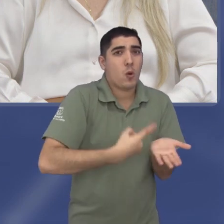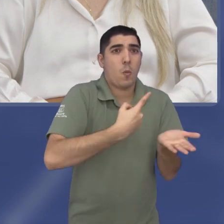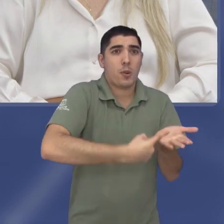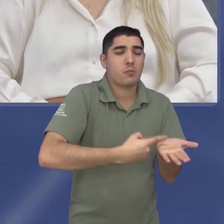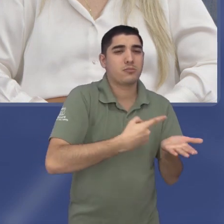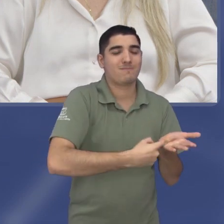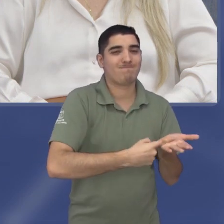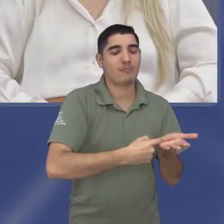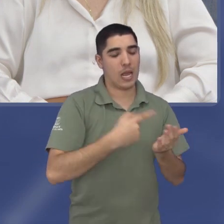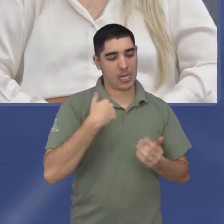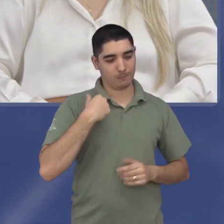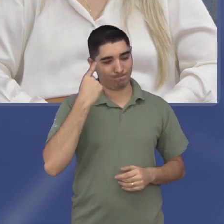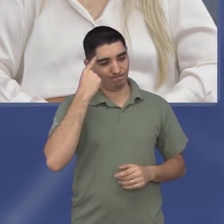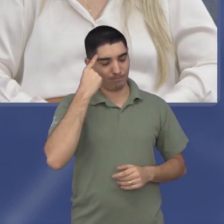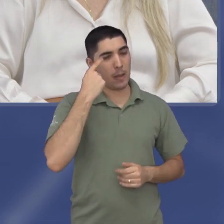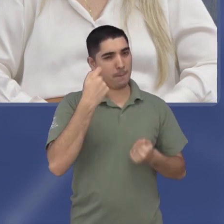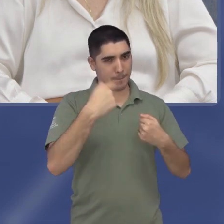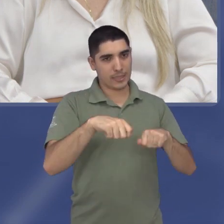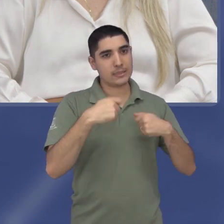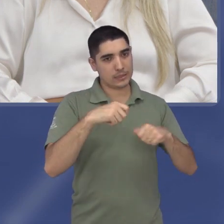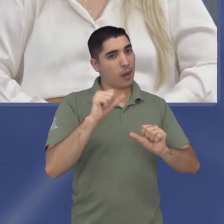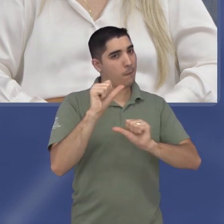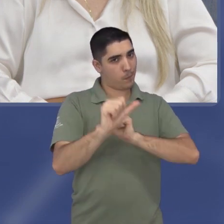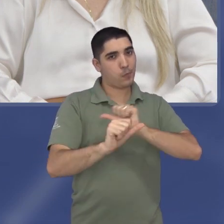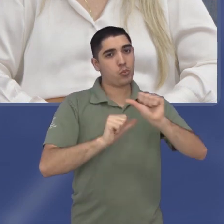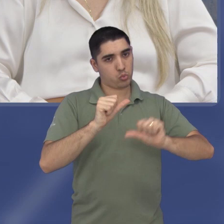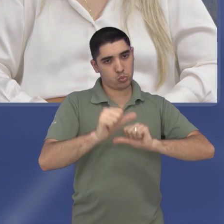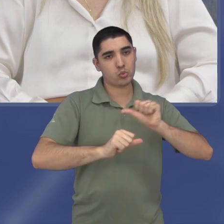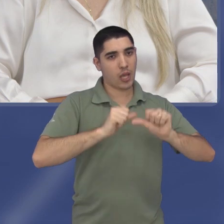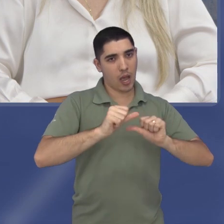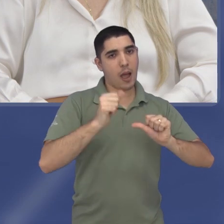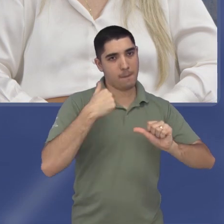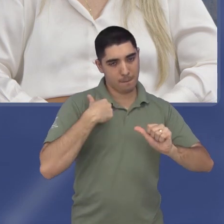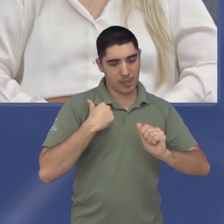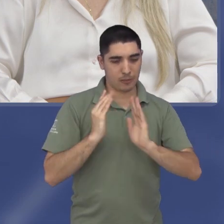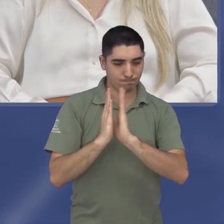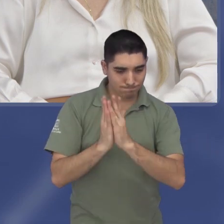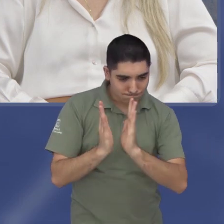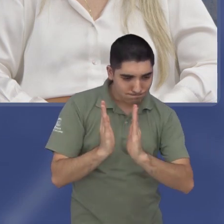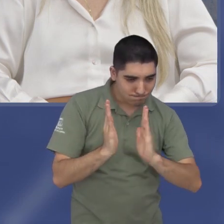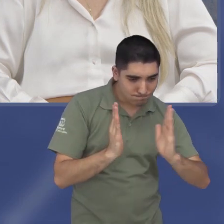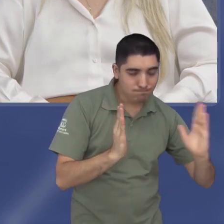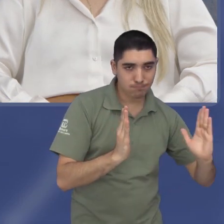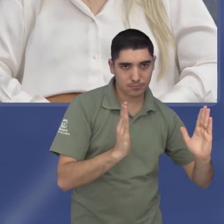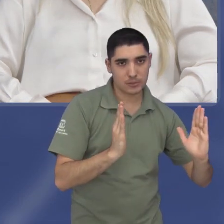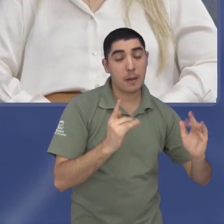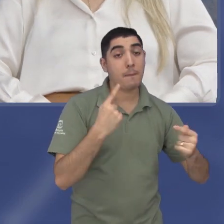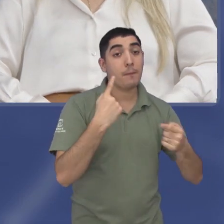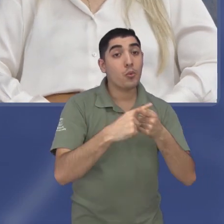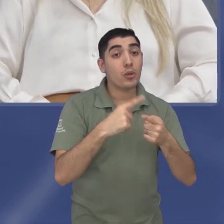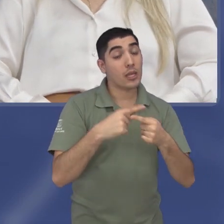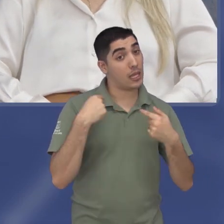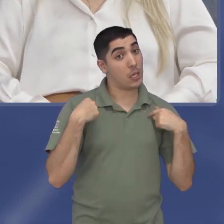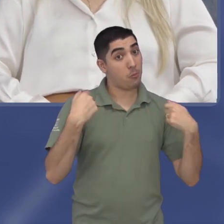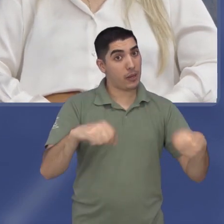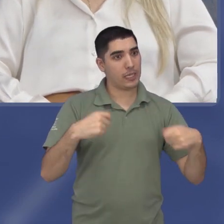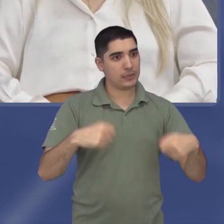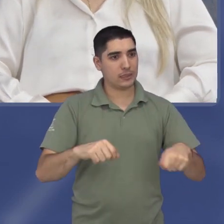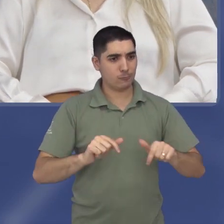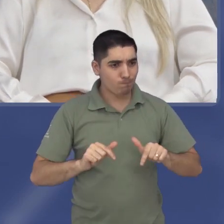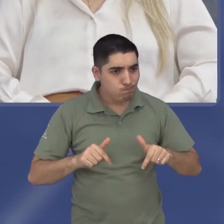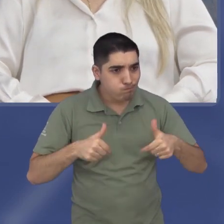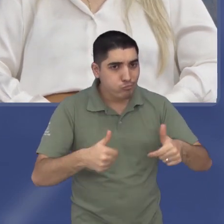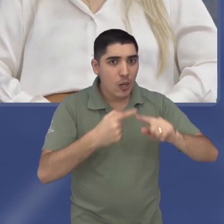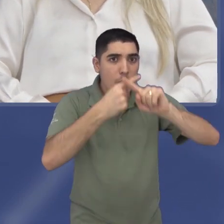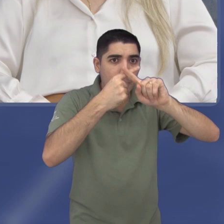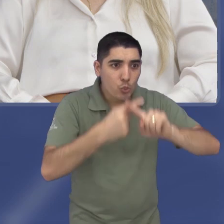reorganizar a sua rotina de olho para otimizar essa produtividade, esse